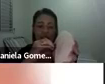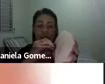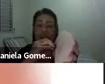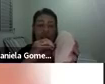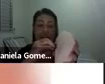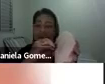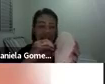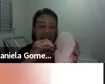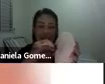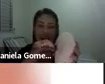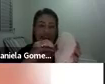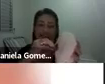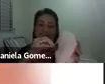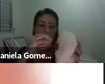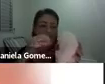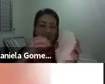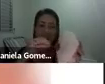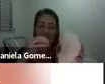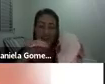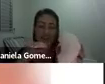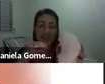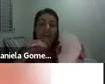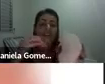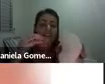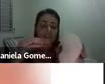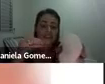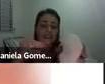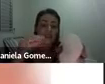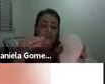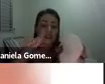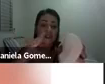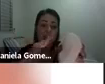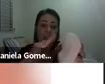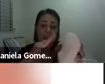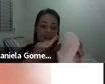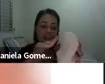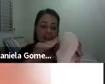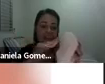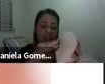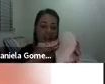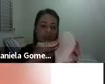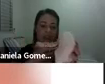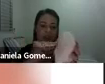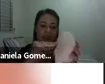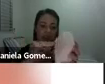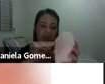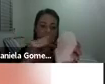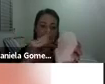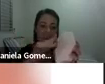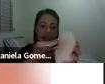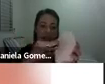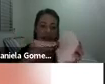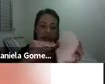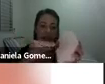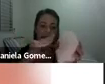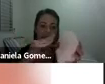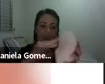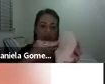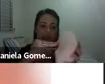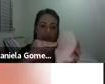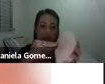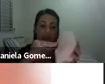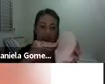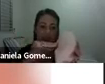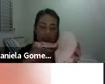Ele vai ficar irritado, ele vai se debater. Então, assim, o importante é que ele faça esse movimento, tá? E aí ele